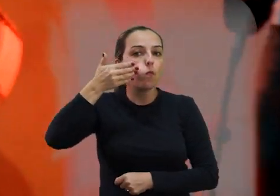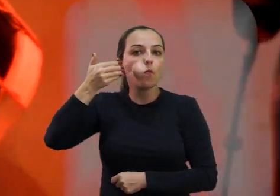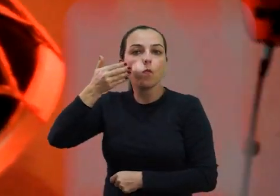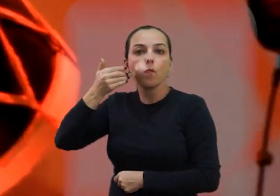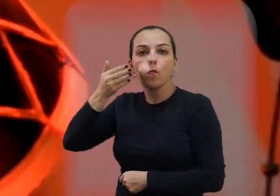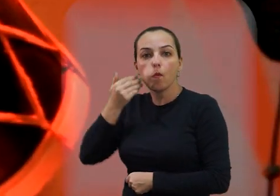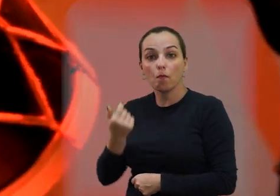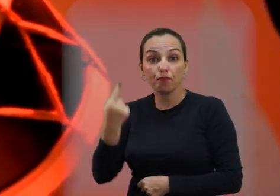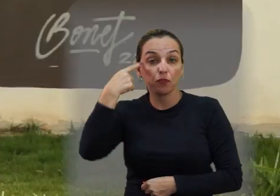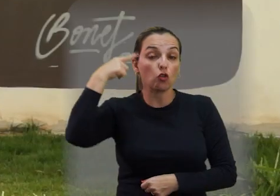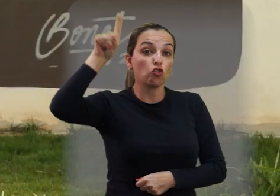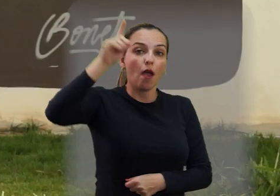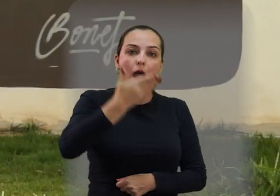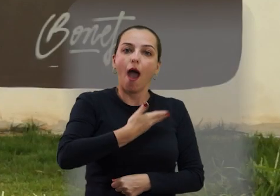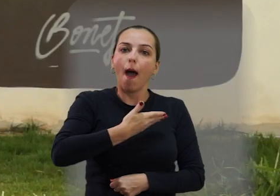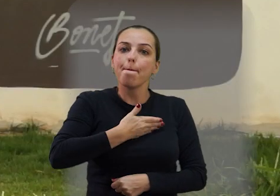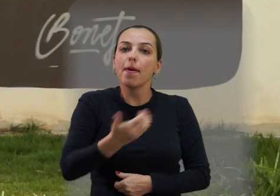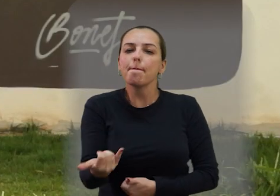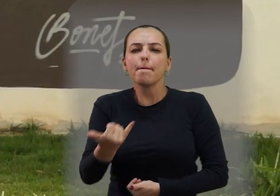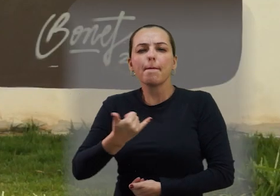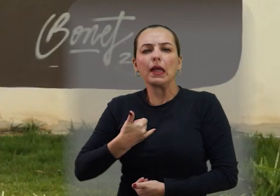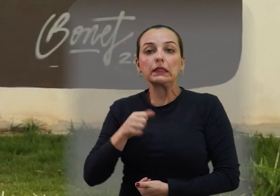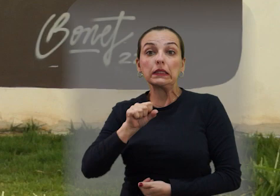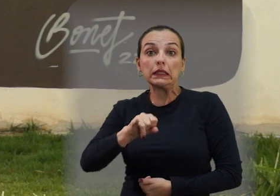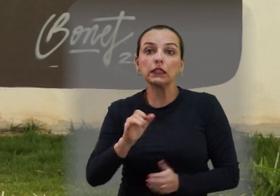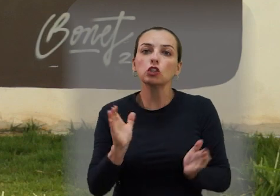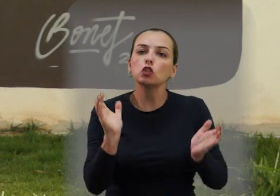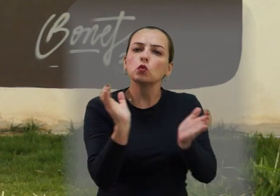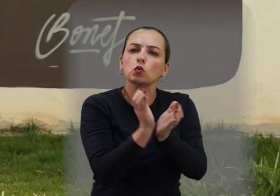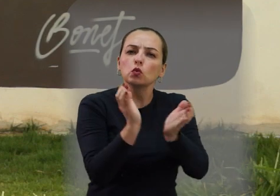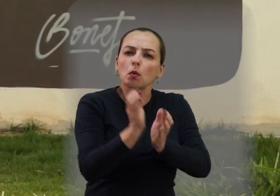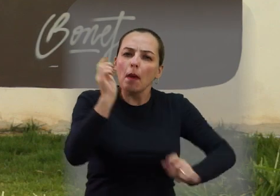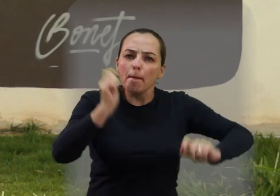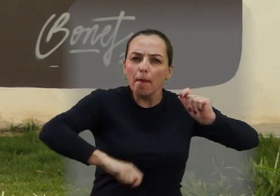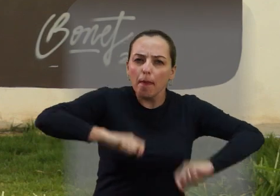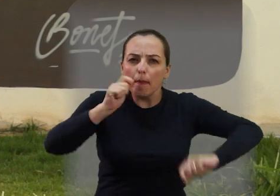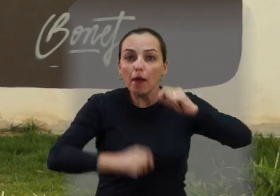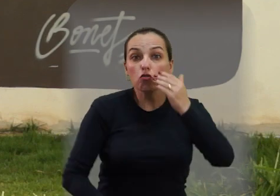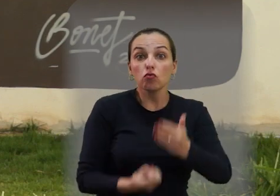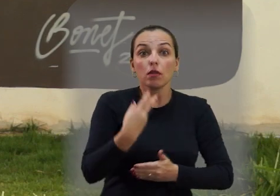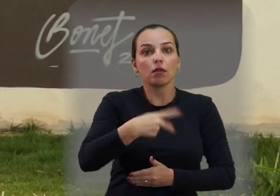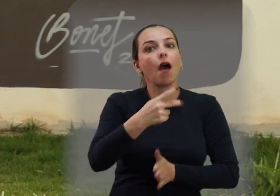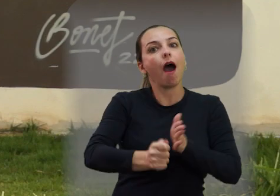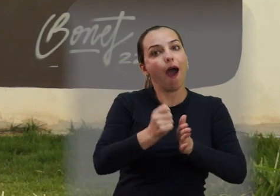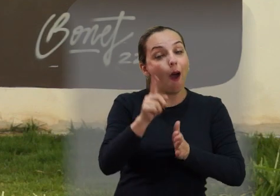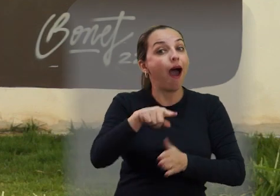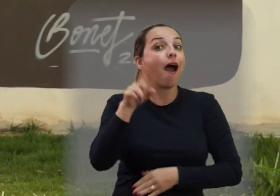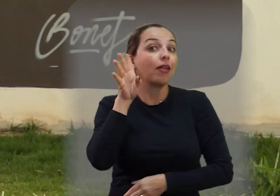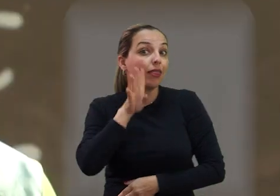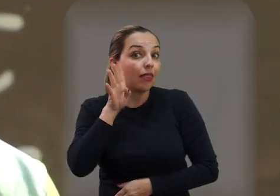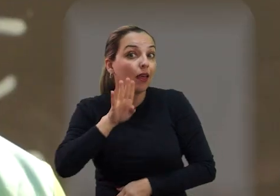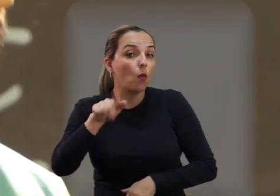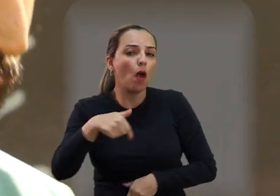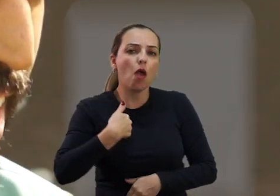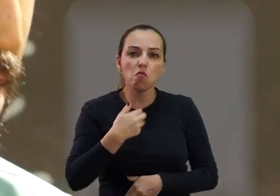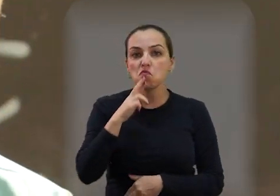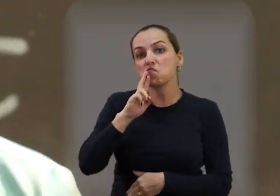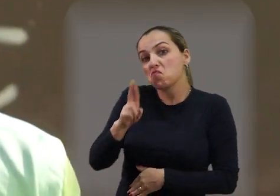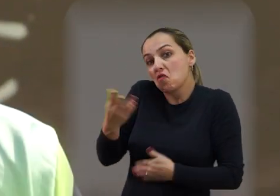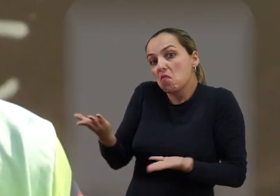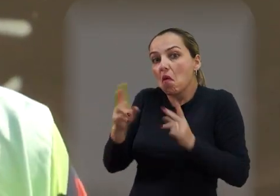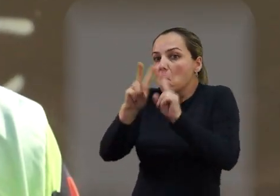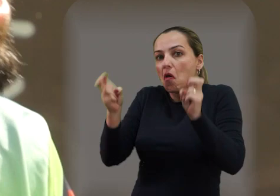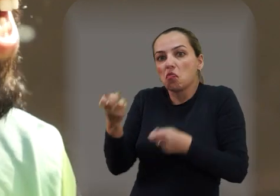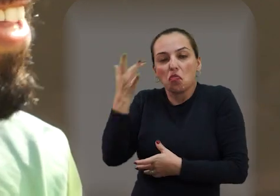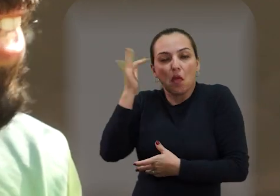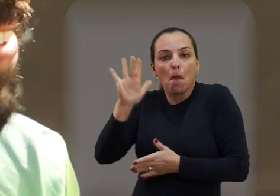toque. E aí um dia um amigo nosso pegou e comentou que seria legal ter maracatu em Araraquara. E aí eu falei,